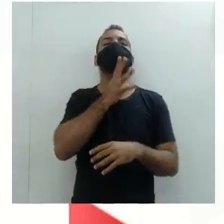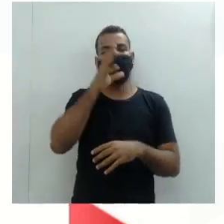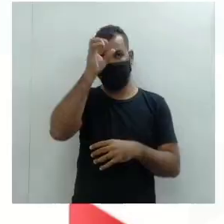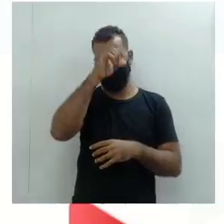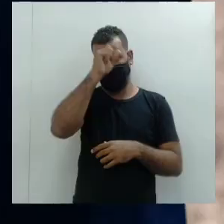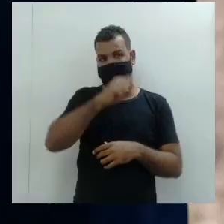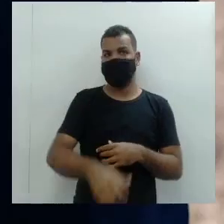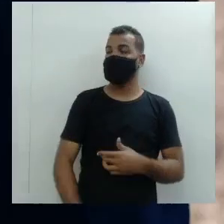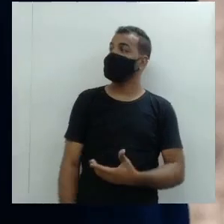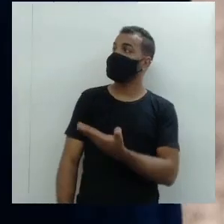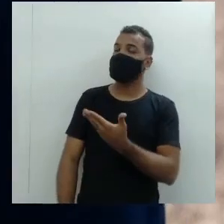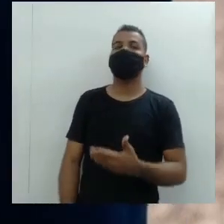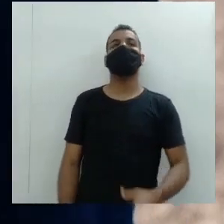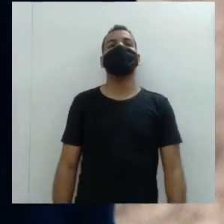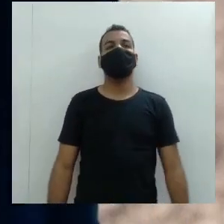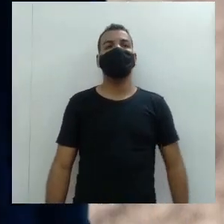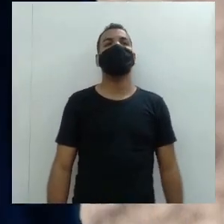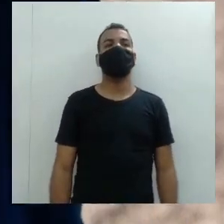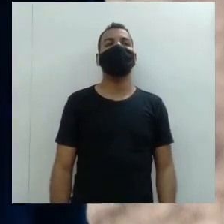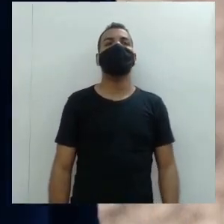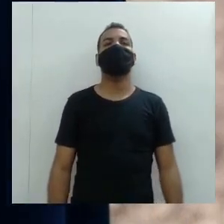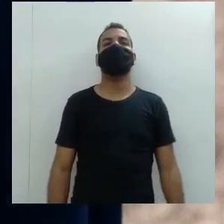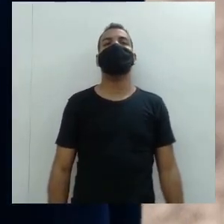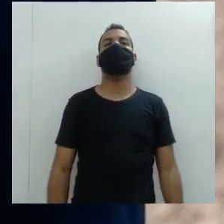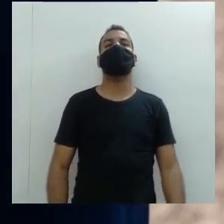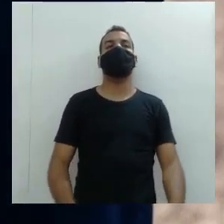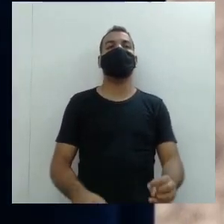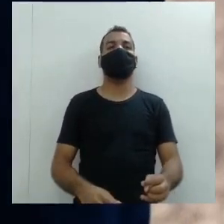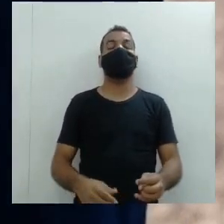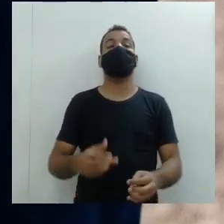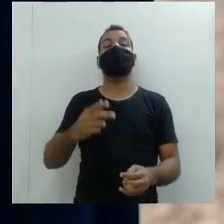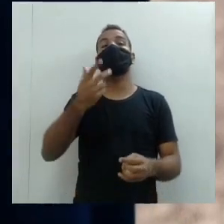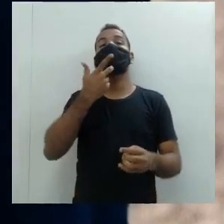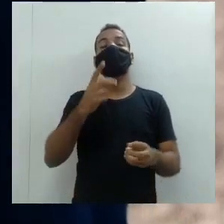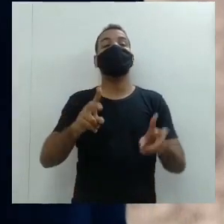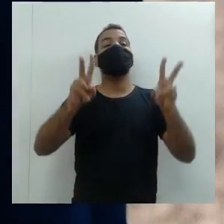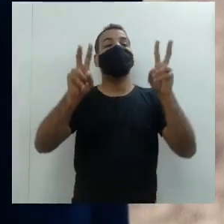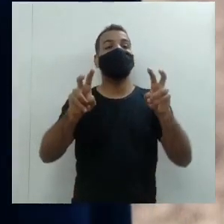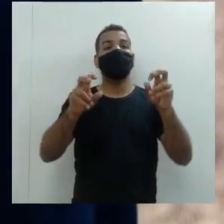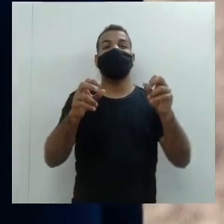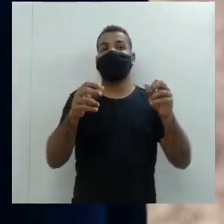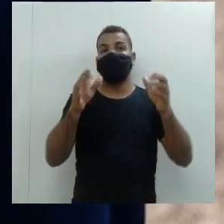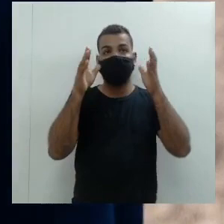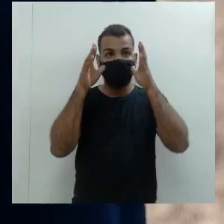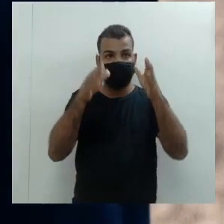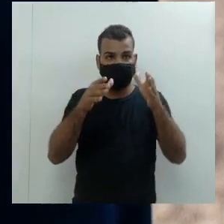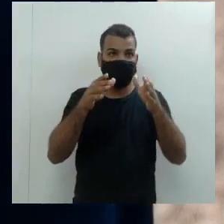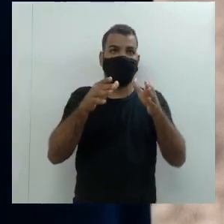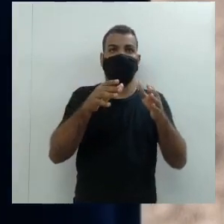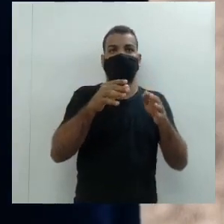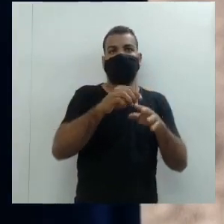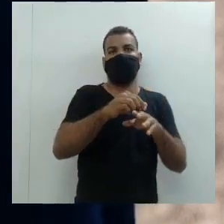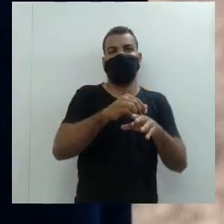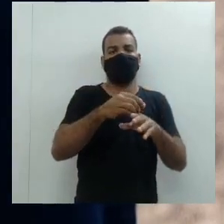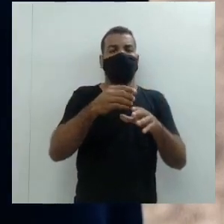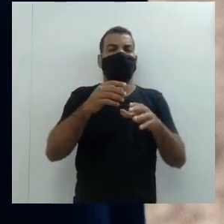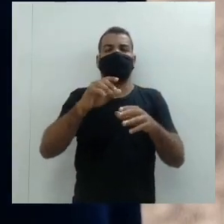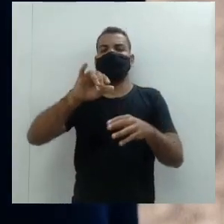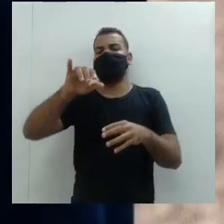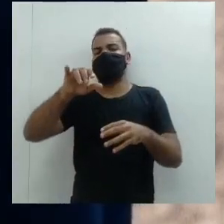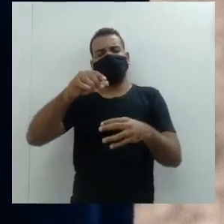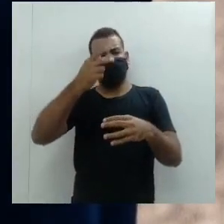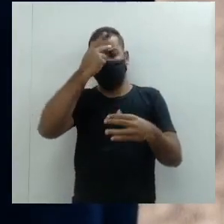tem muito a ver com o título desse nosso papo. Ele fala sobre escritores exclusivamente nordestinos. Jorge Amado,